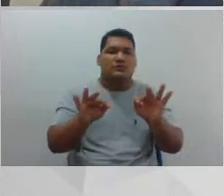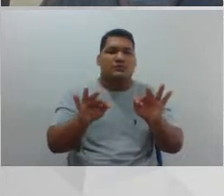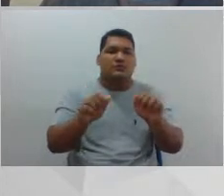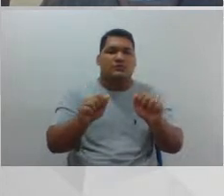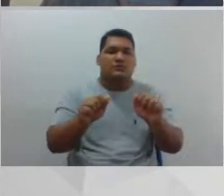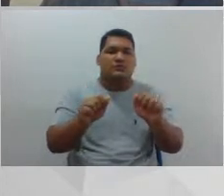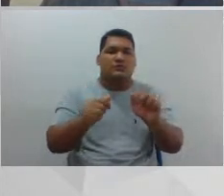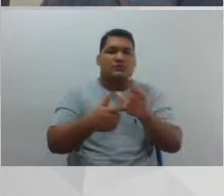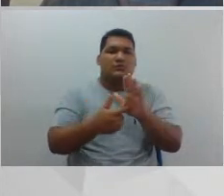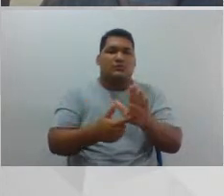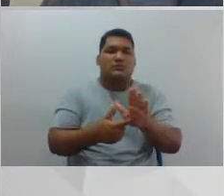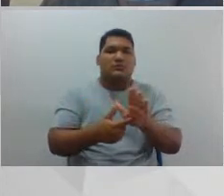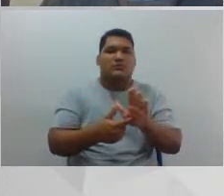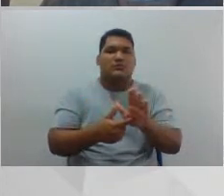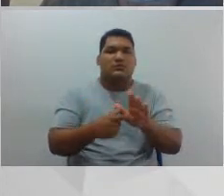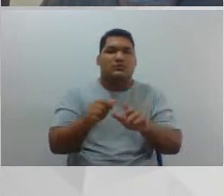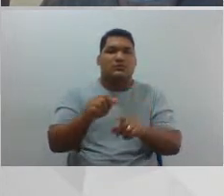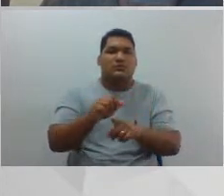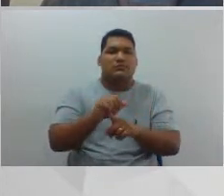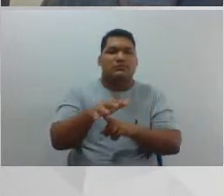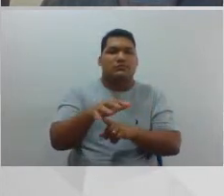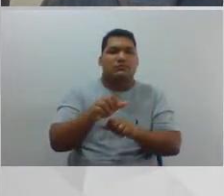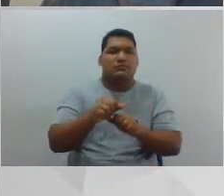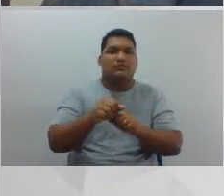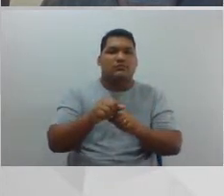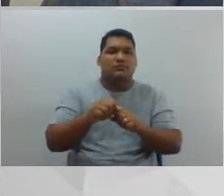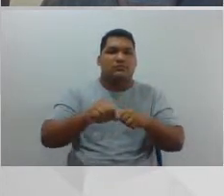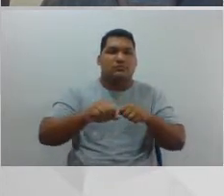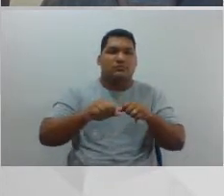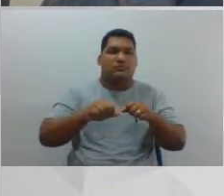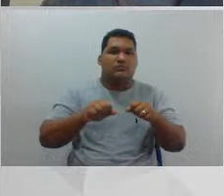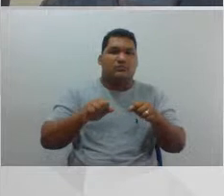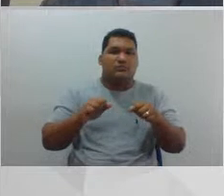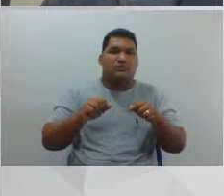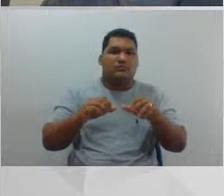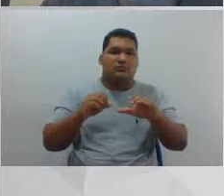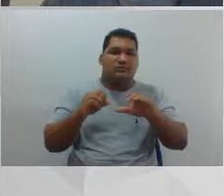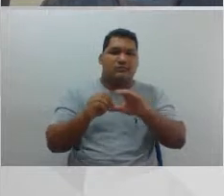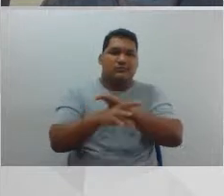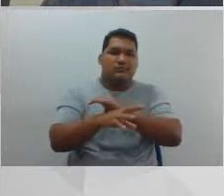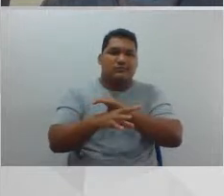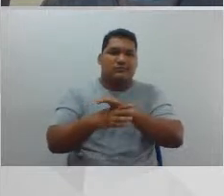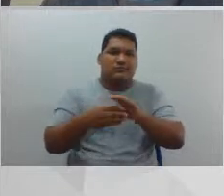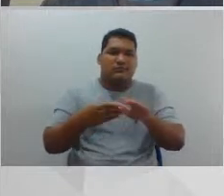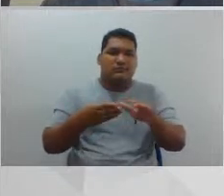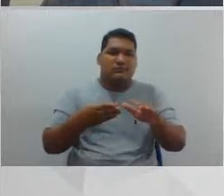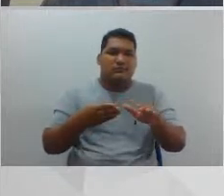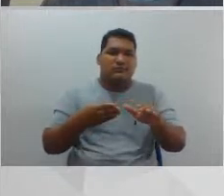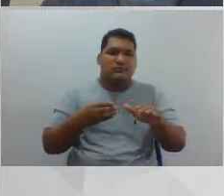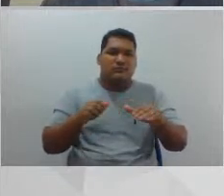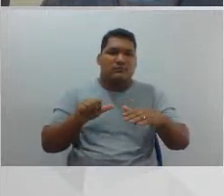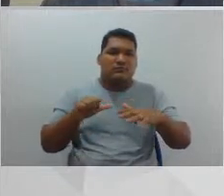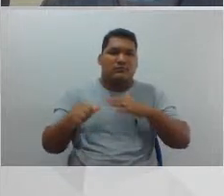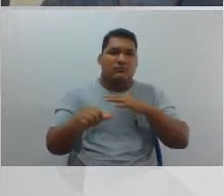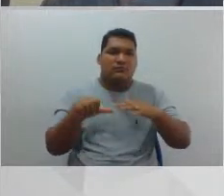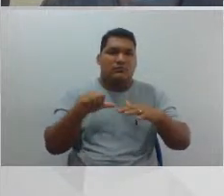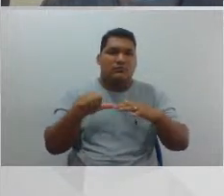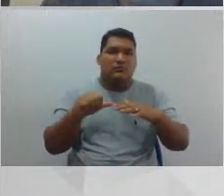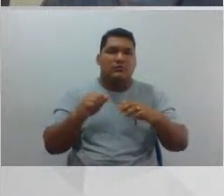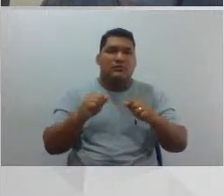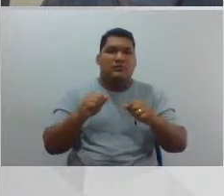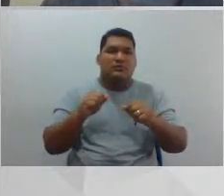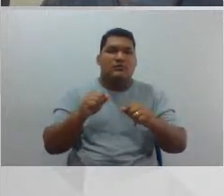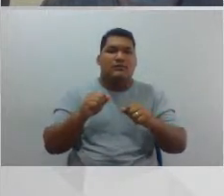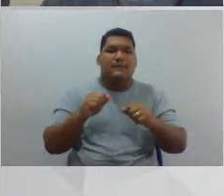o impulso na saída, ou pulso na saída do neurônio, e o sinal na saída do neurônio. É um modelo matemático lá,